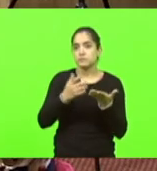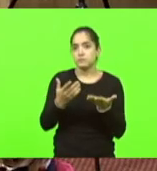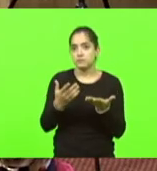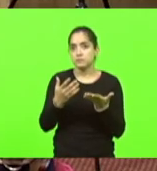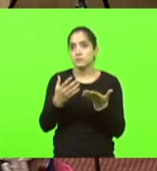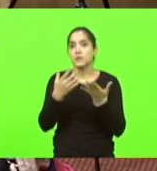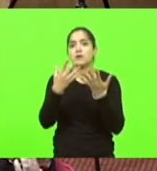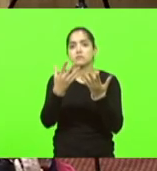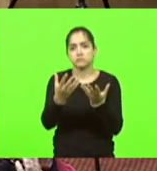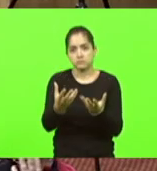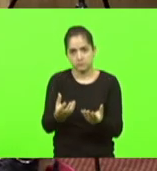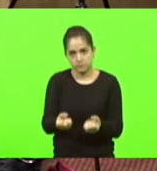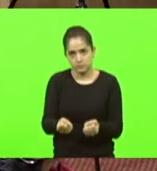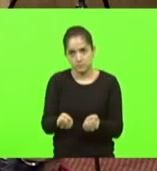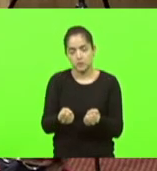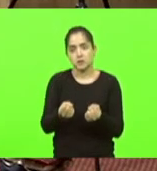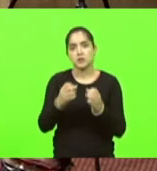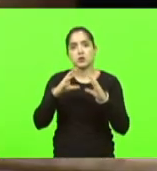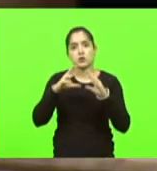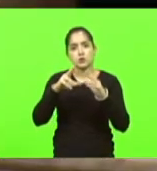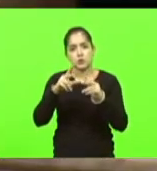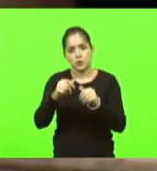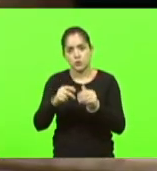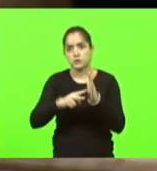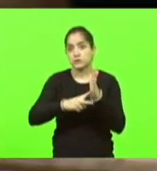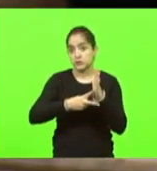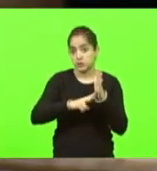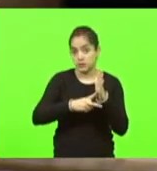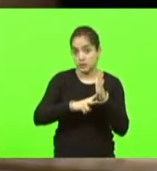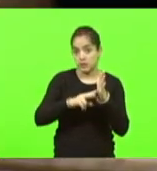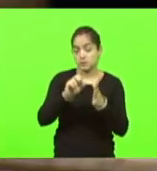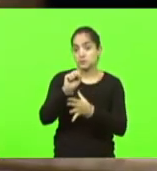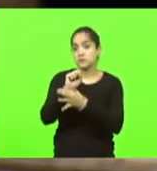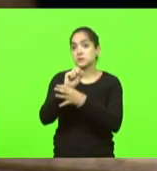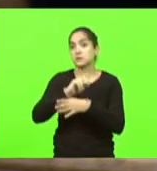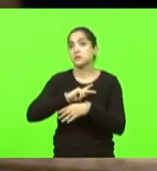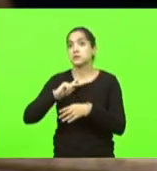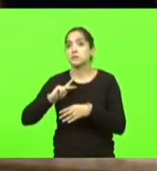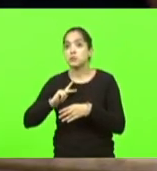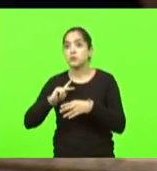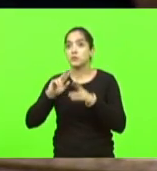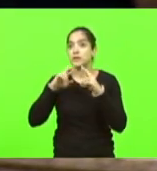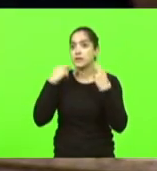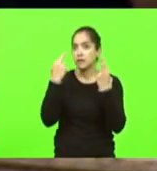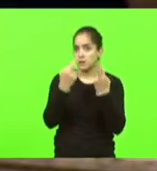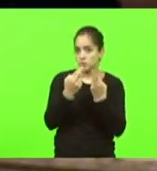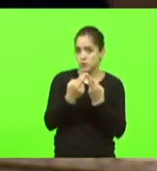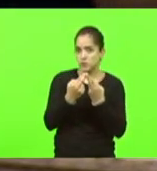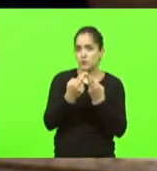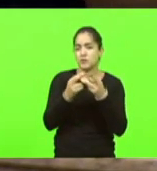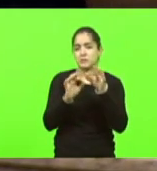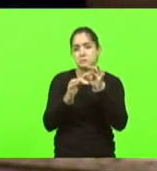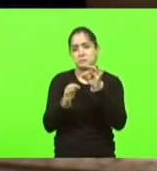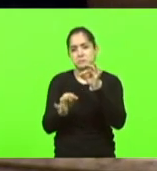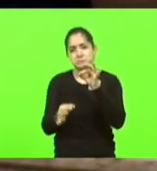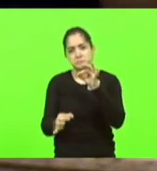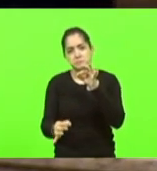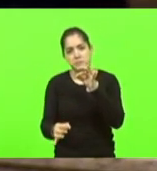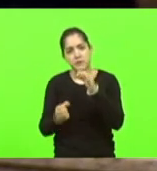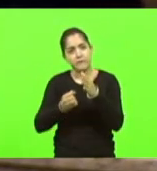todos os sindicatos da segurança pública e reuniões demoradas não só uma